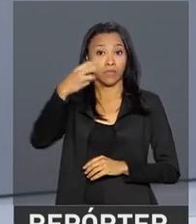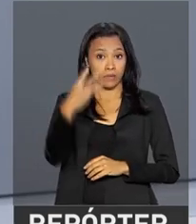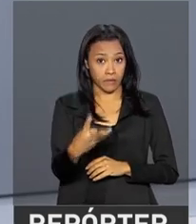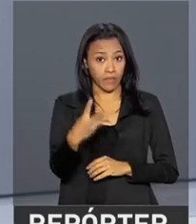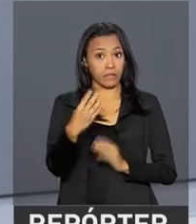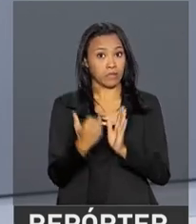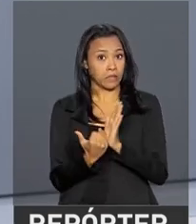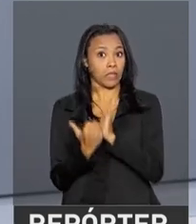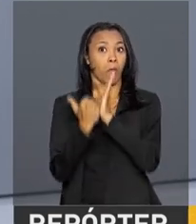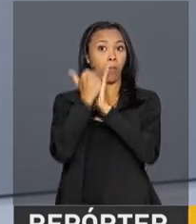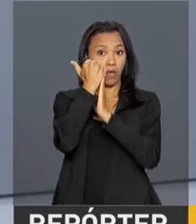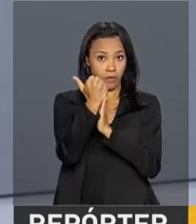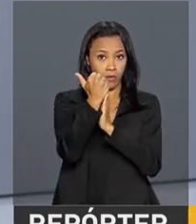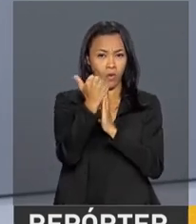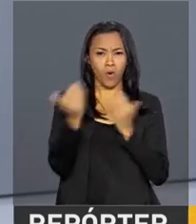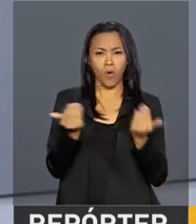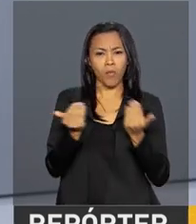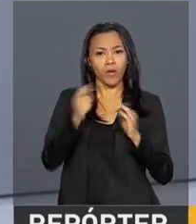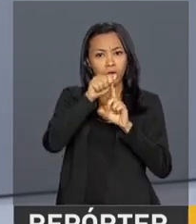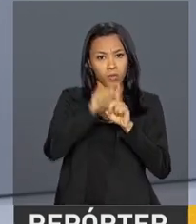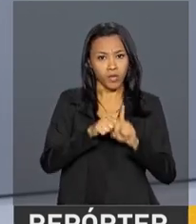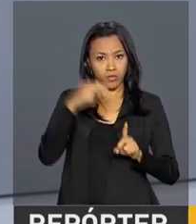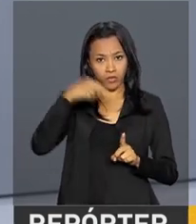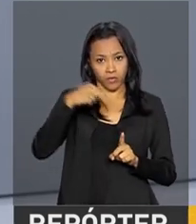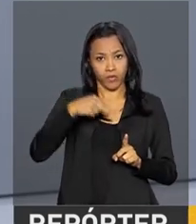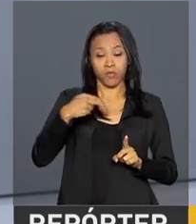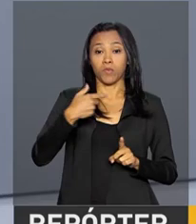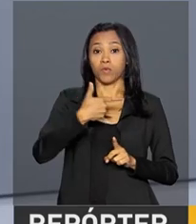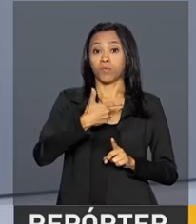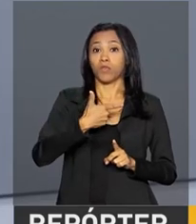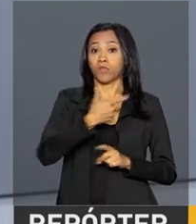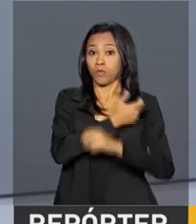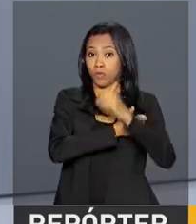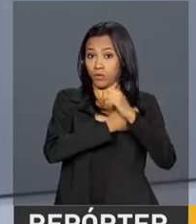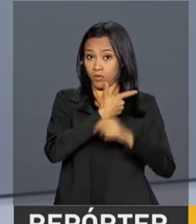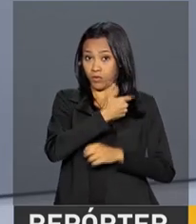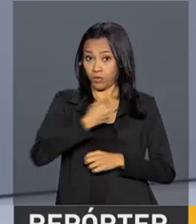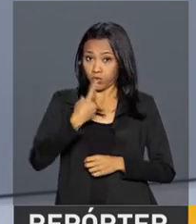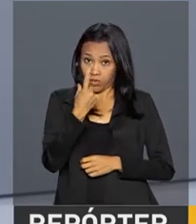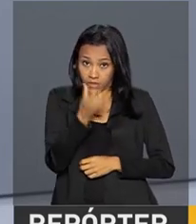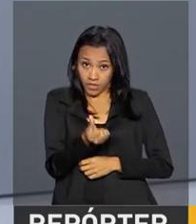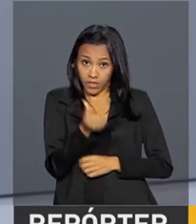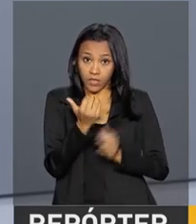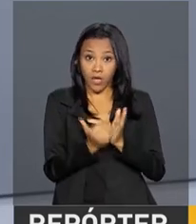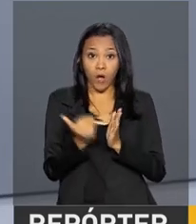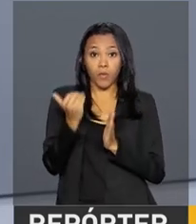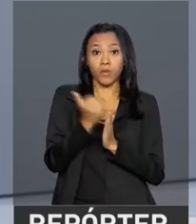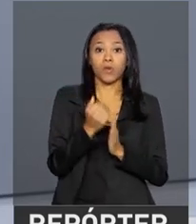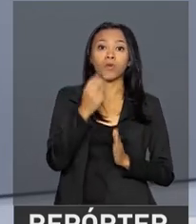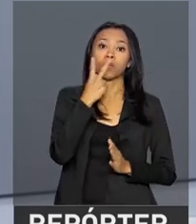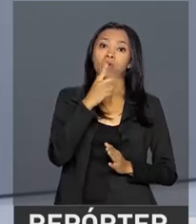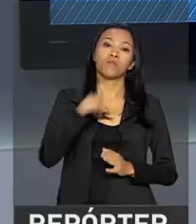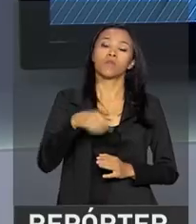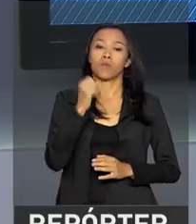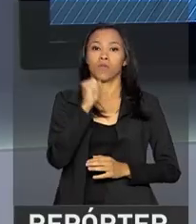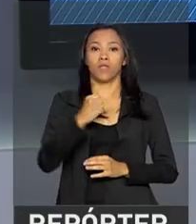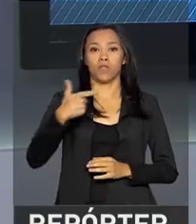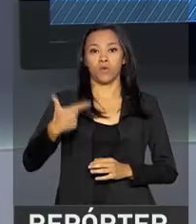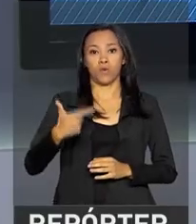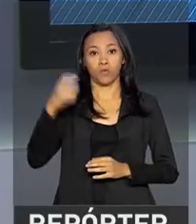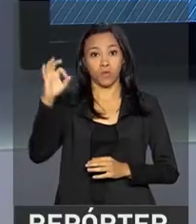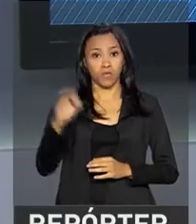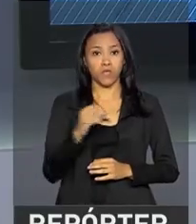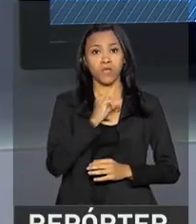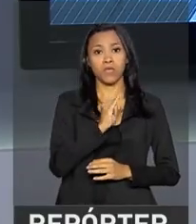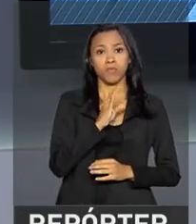indicador na comparação com novembro de 2016 houve crescimento de 2,82 por cento o ibc-br